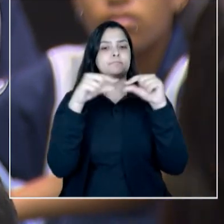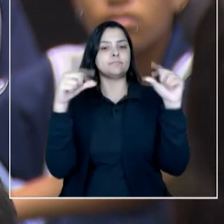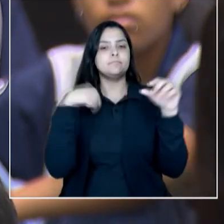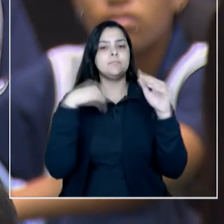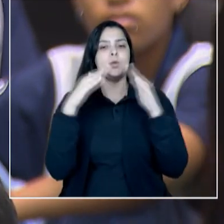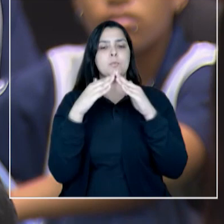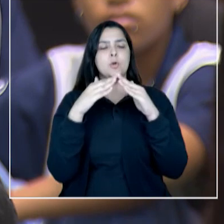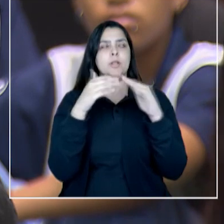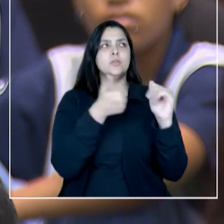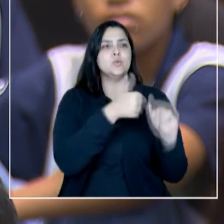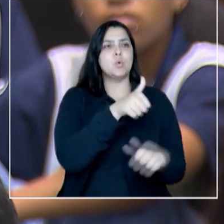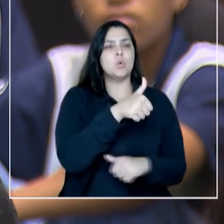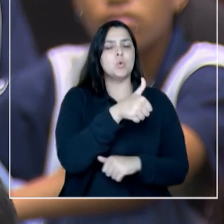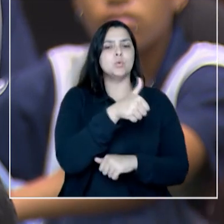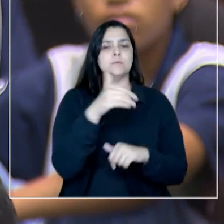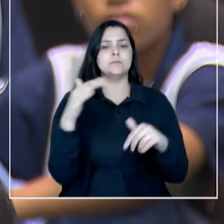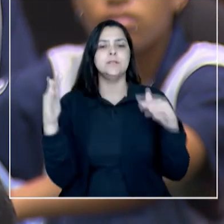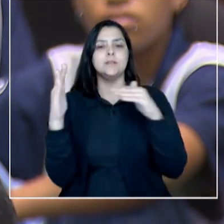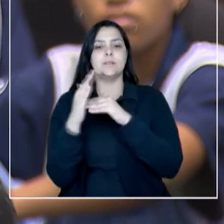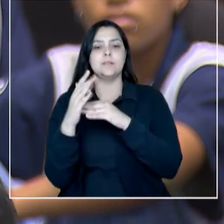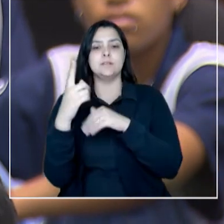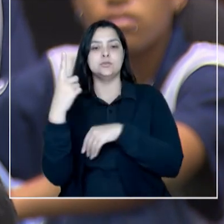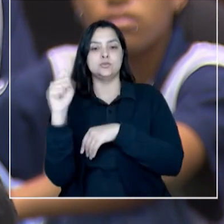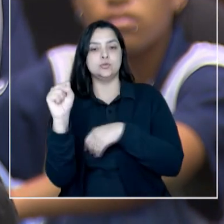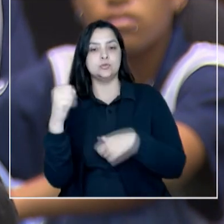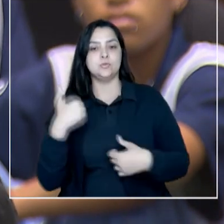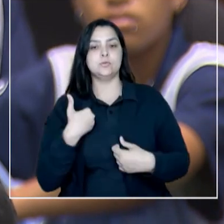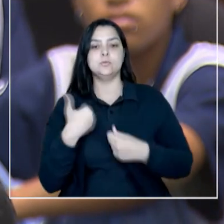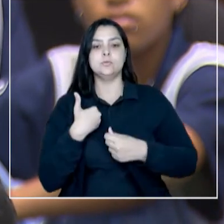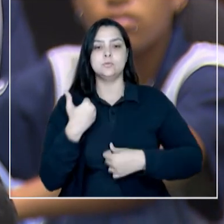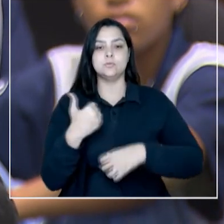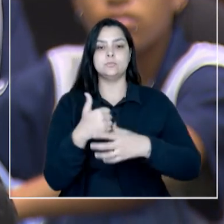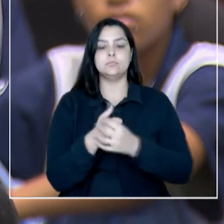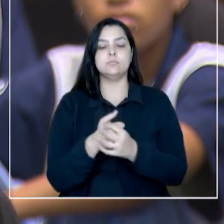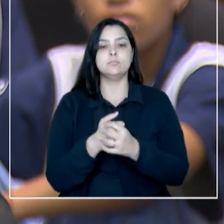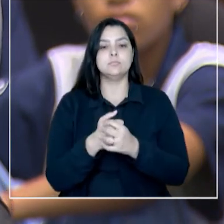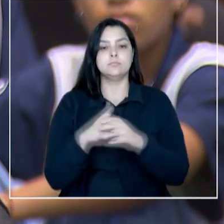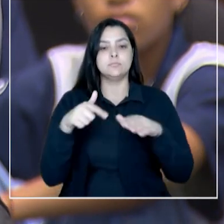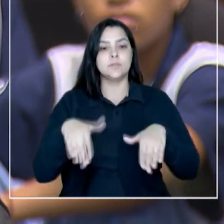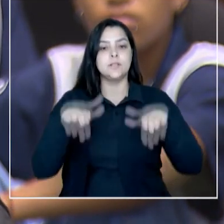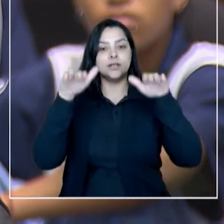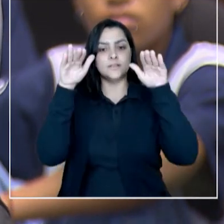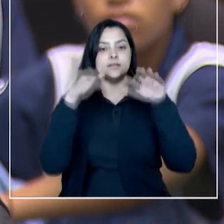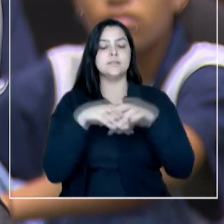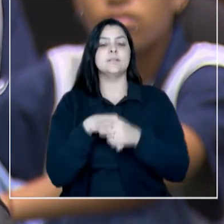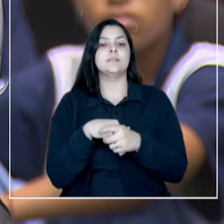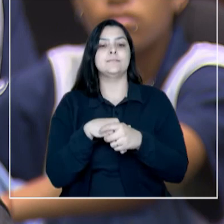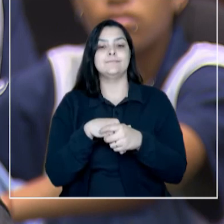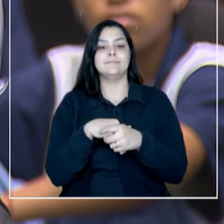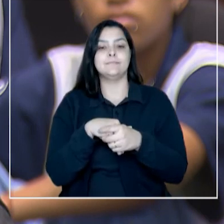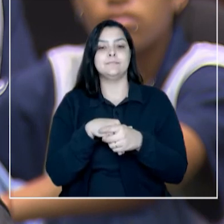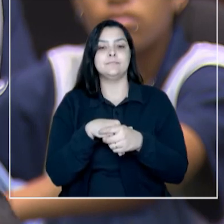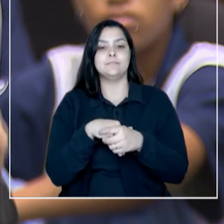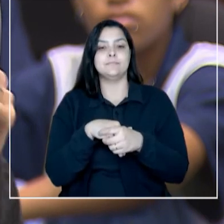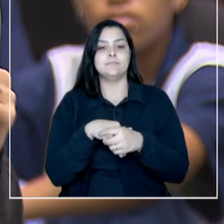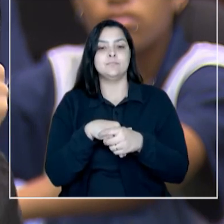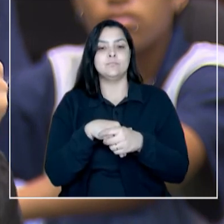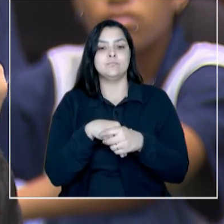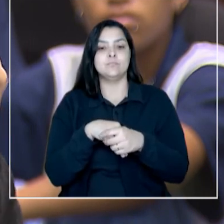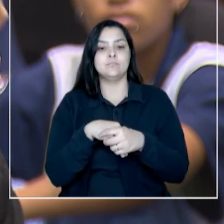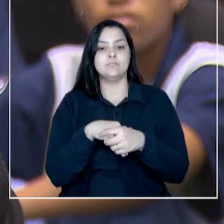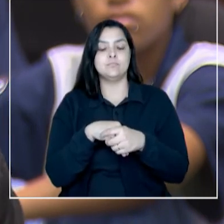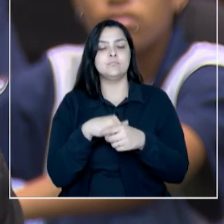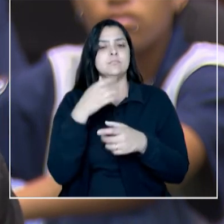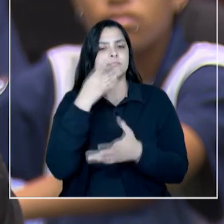dos 11 aos 18. Então, eu cresci aqui e tal. E eu vou te falar que, sendo bem sincero